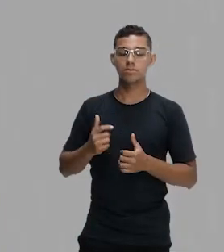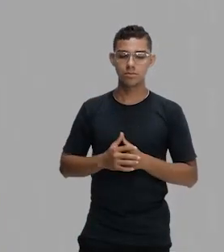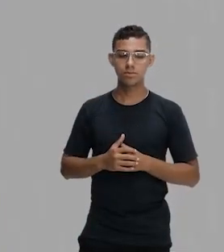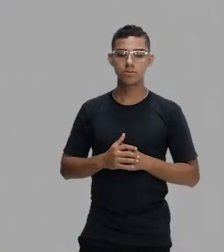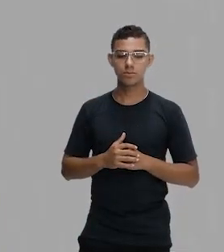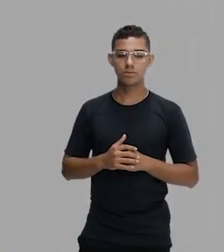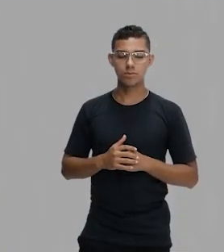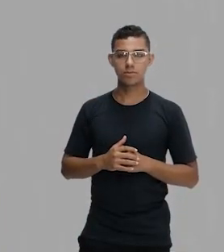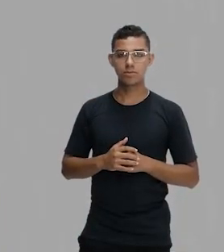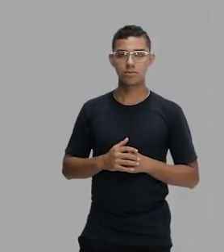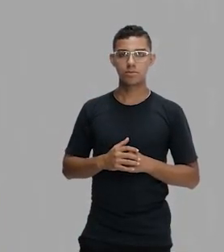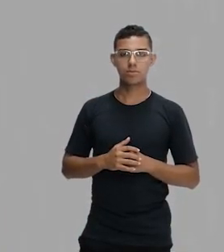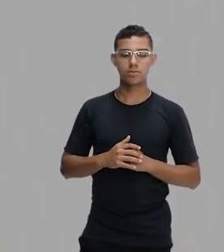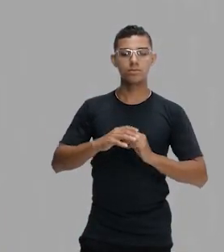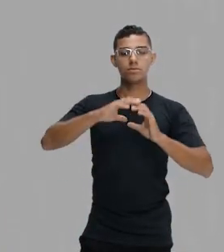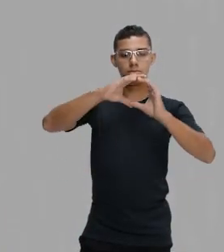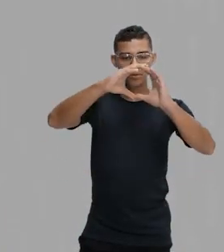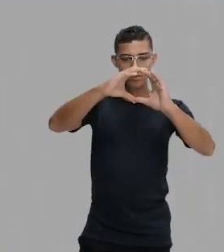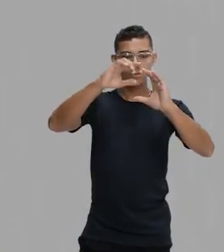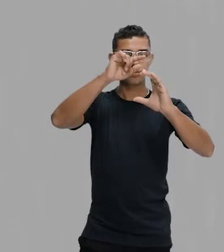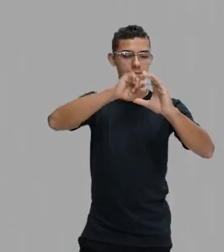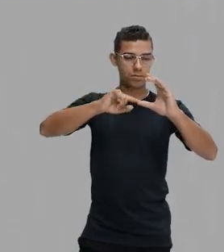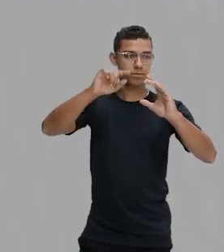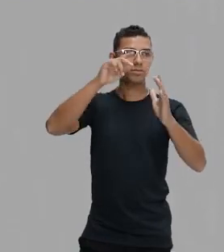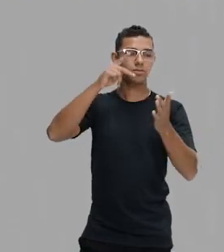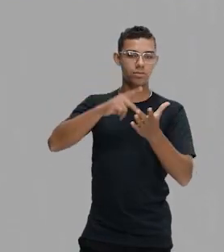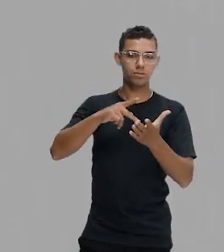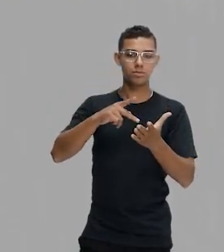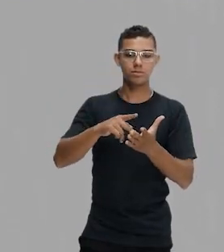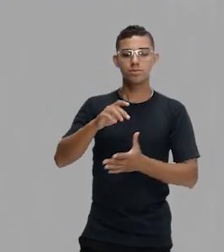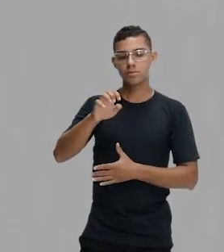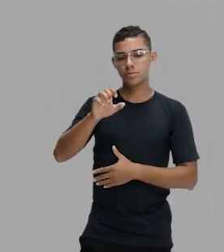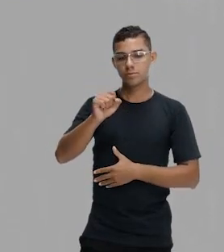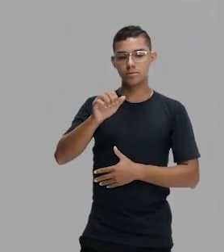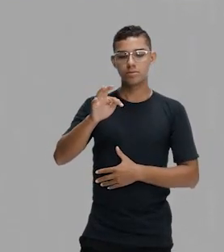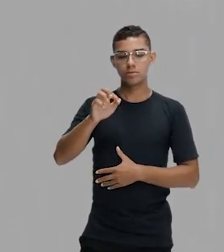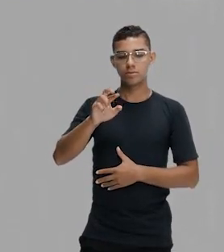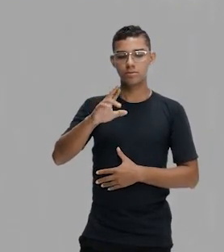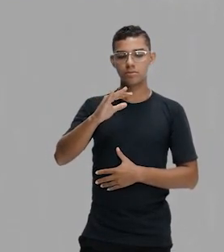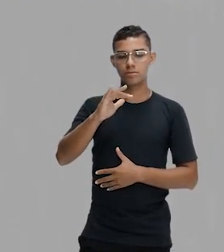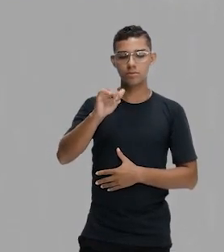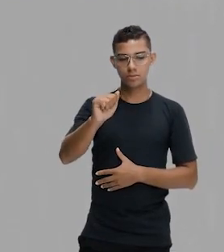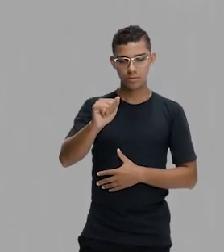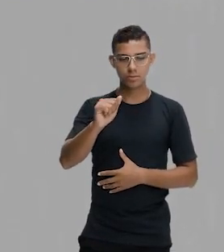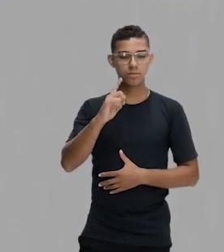Terra ela é de fato ali esférica, né? Então ele já afirmava isso há